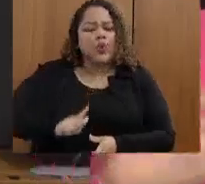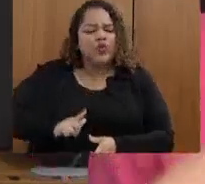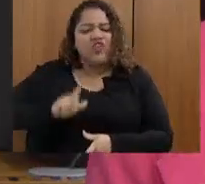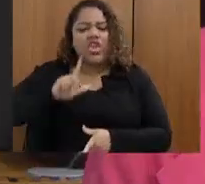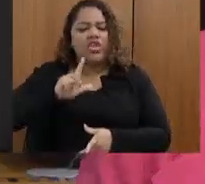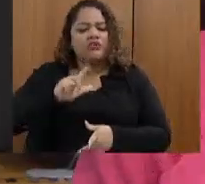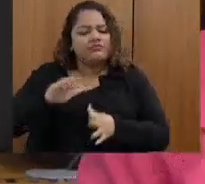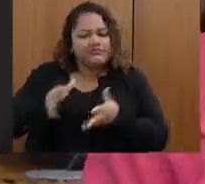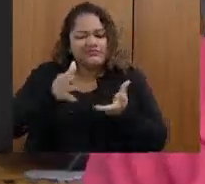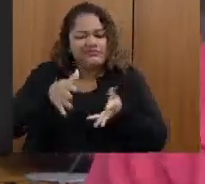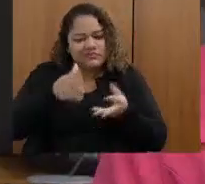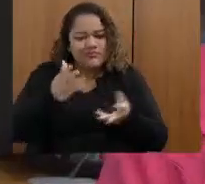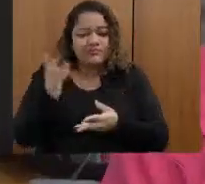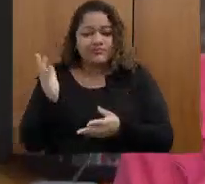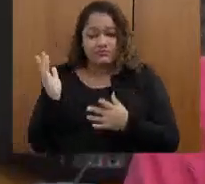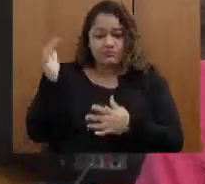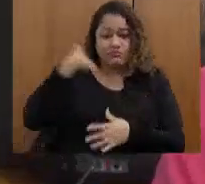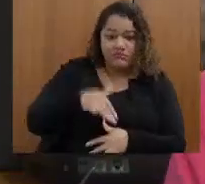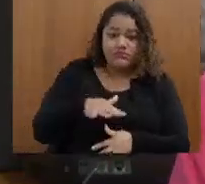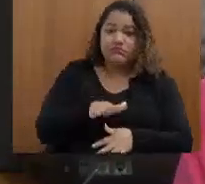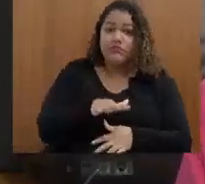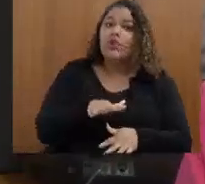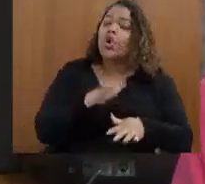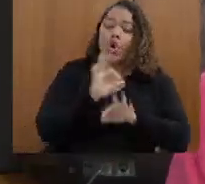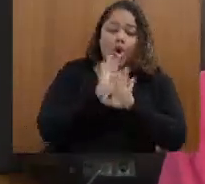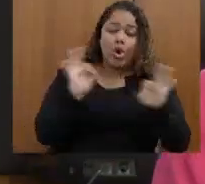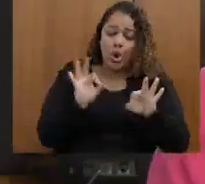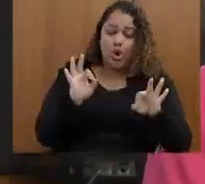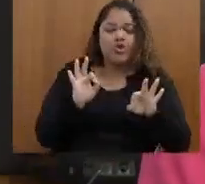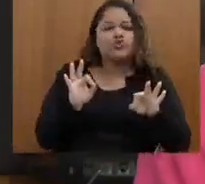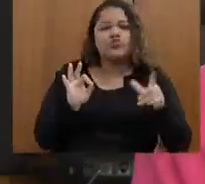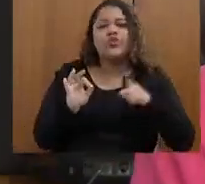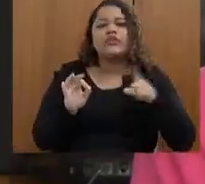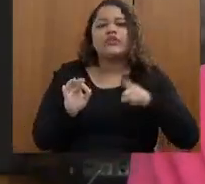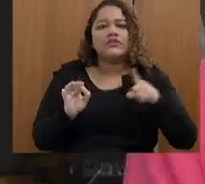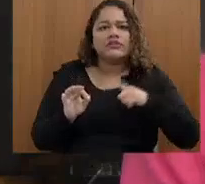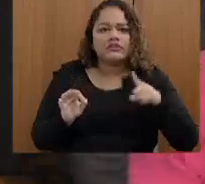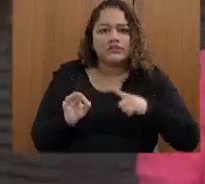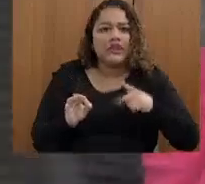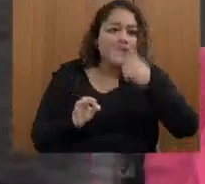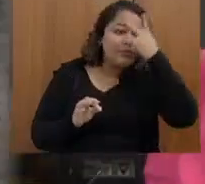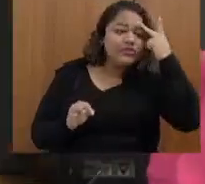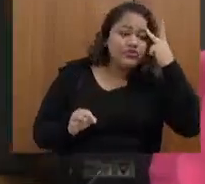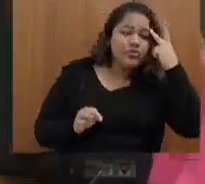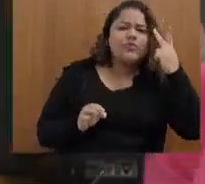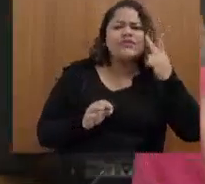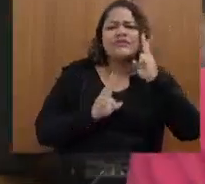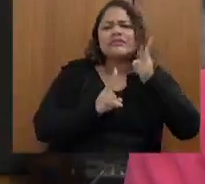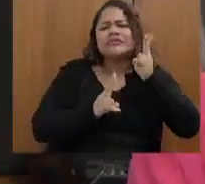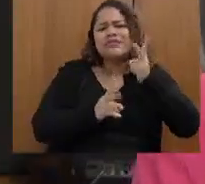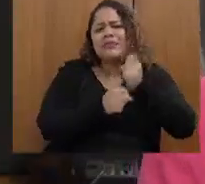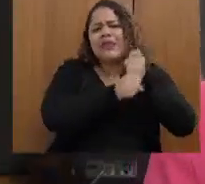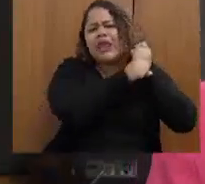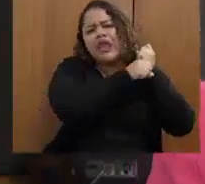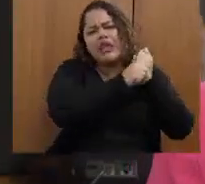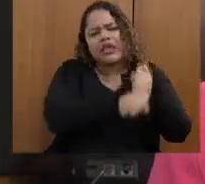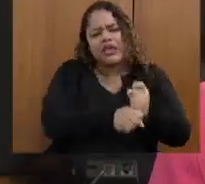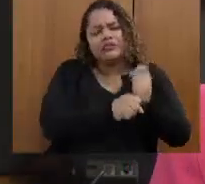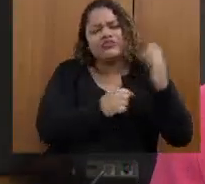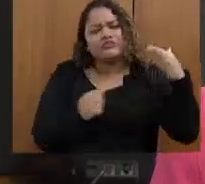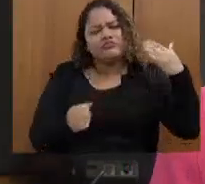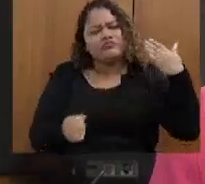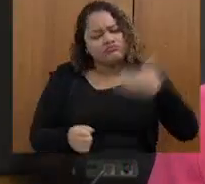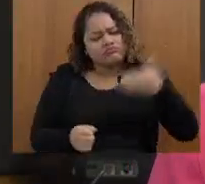reivindicações que esteve presente durante todo Assembleia fiscaliza de todos os anos mas eu queria Antes de iniciar